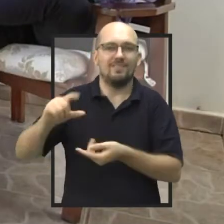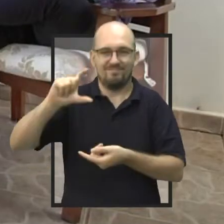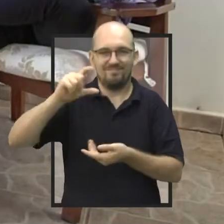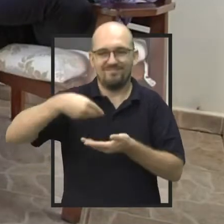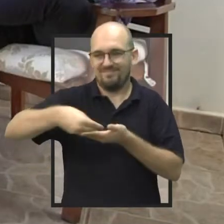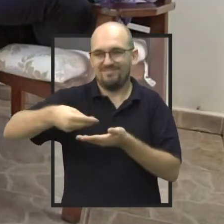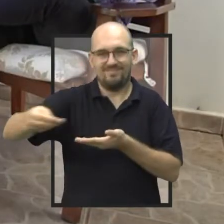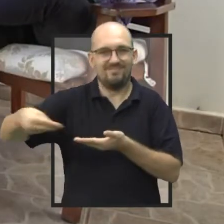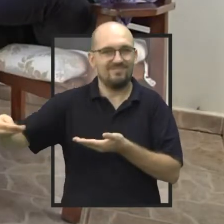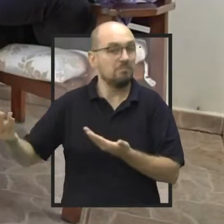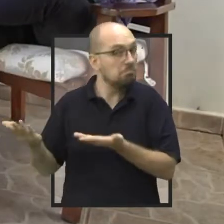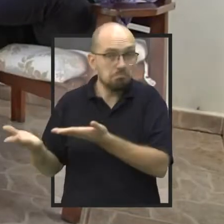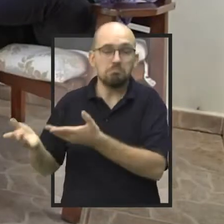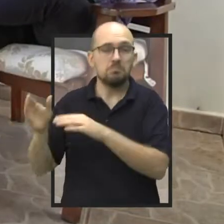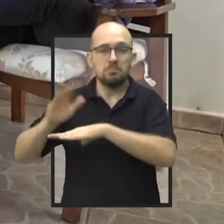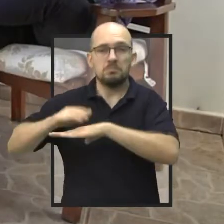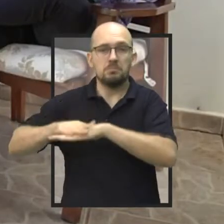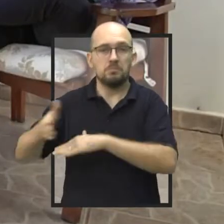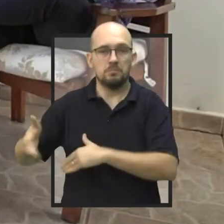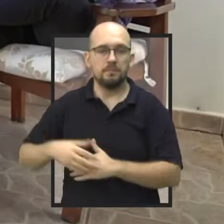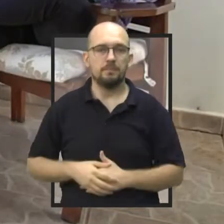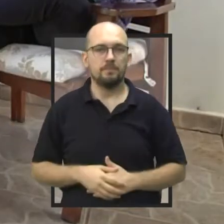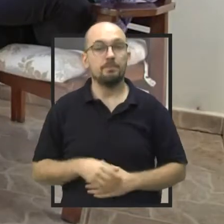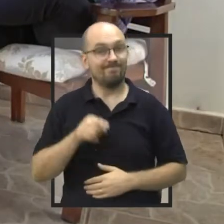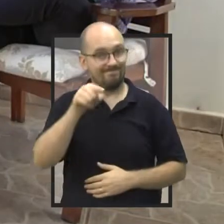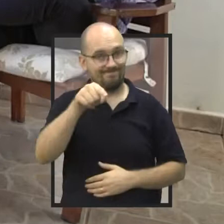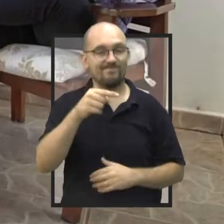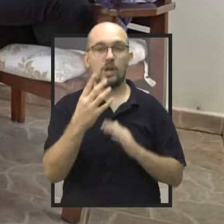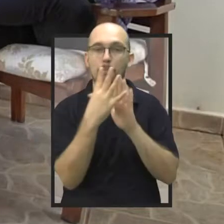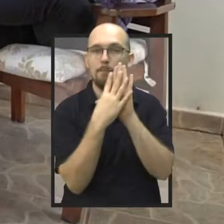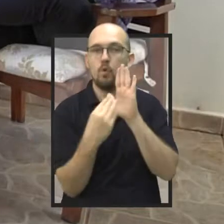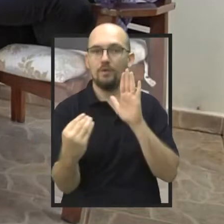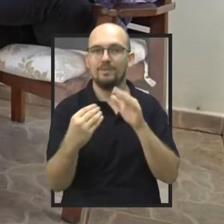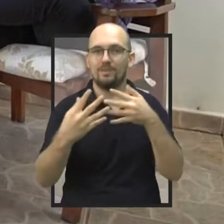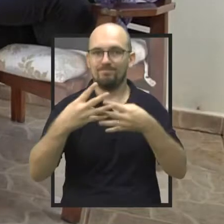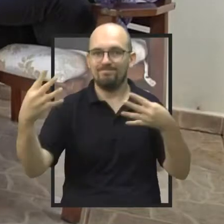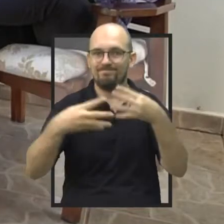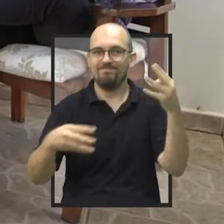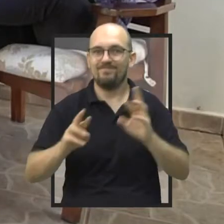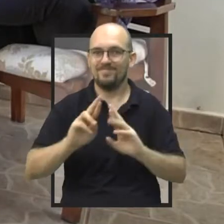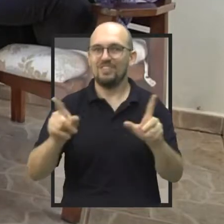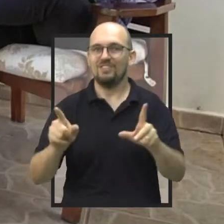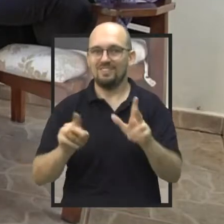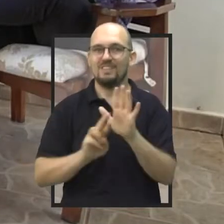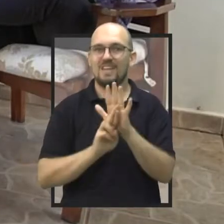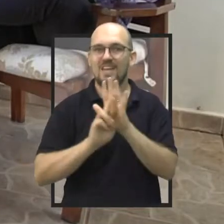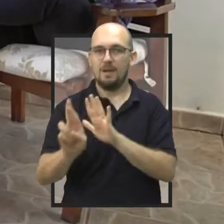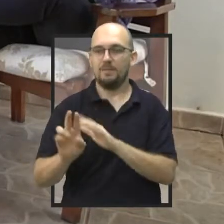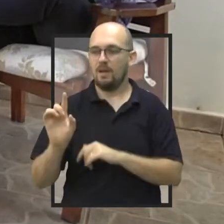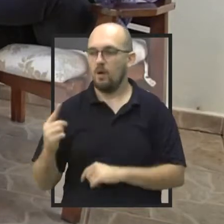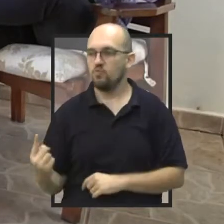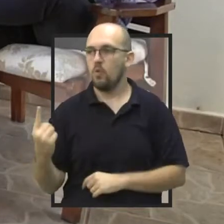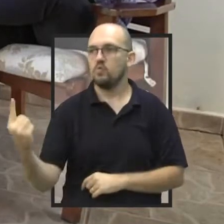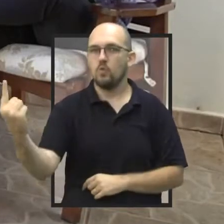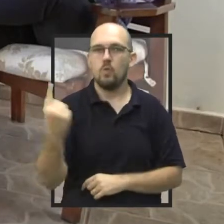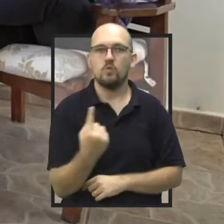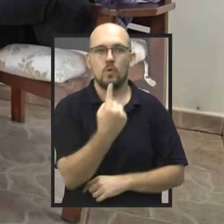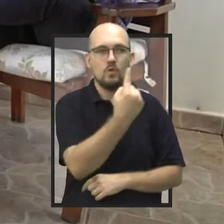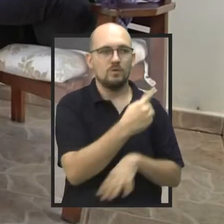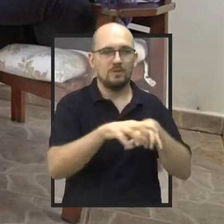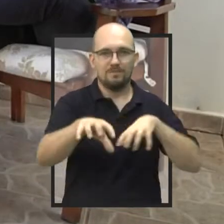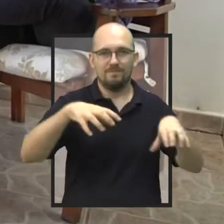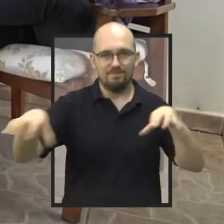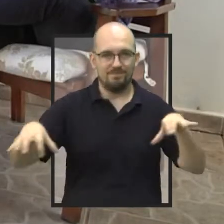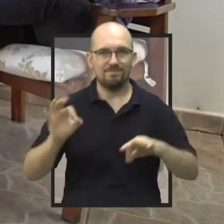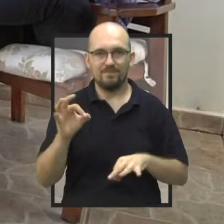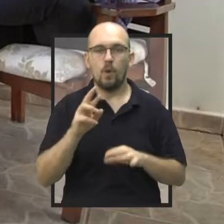percebe que nesse modelo há uma maior representatividade de fato por parte do político que vai